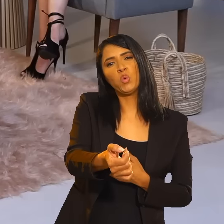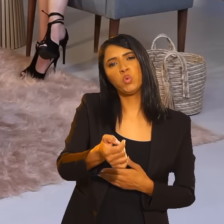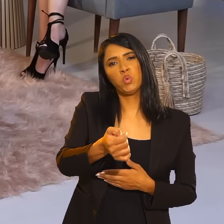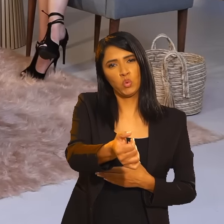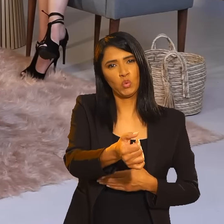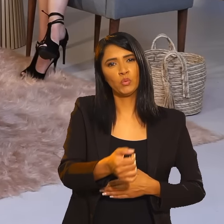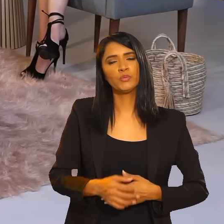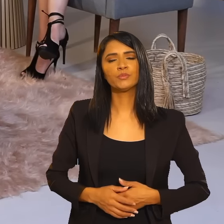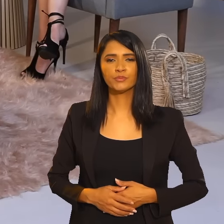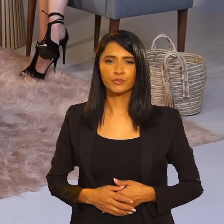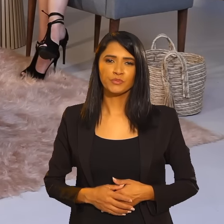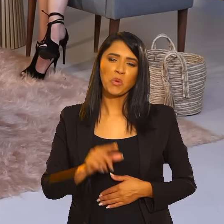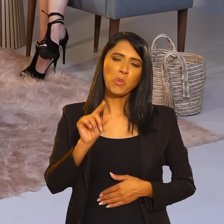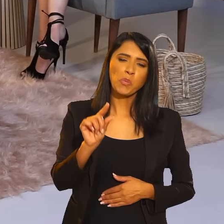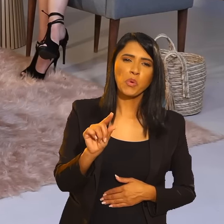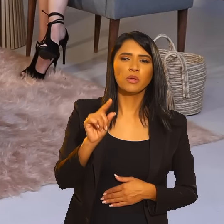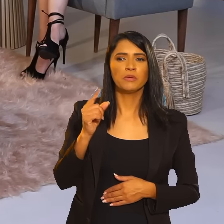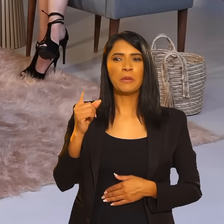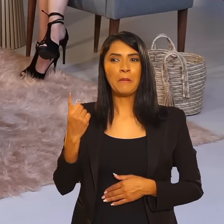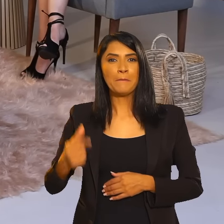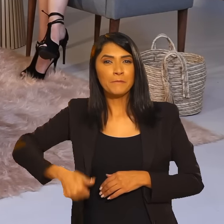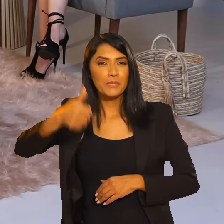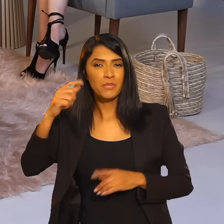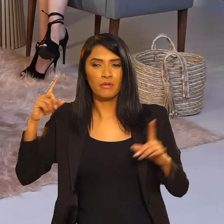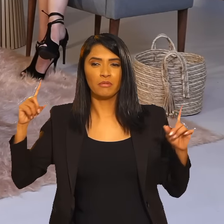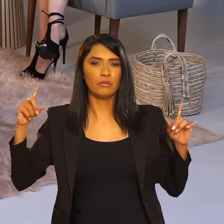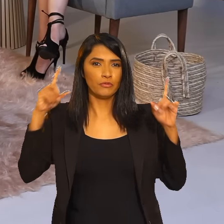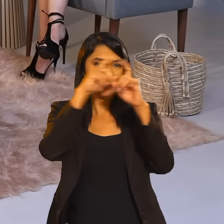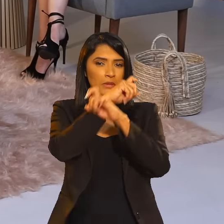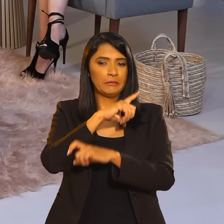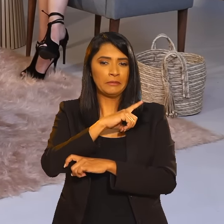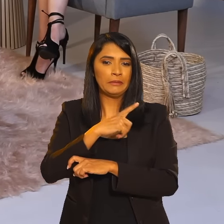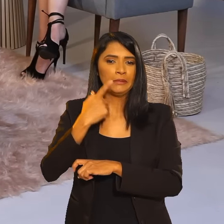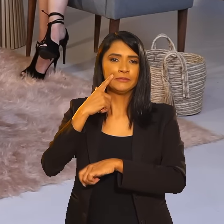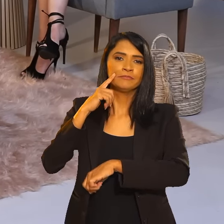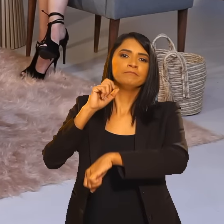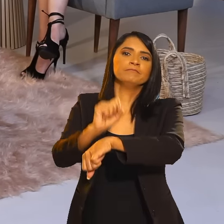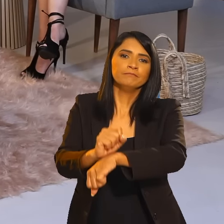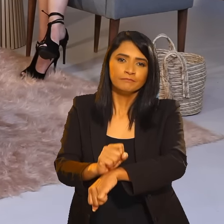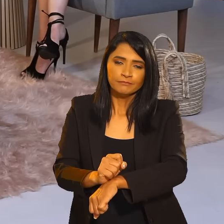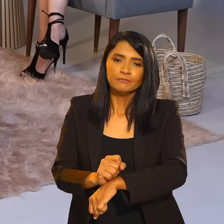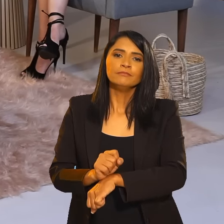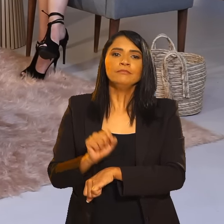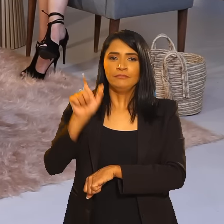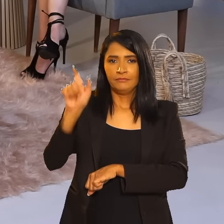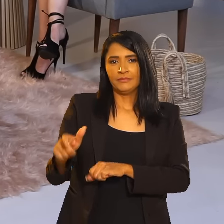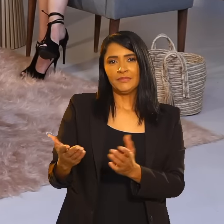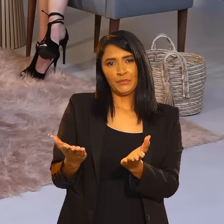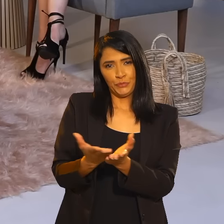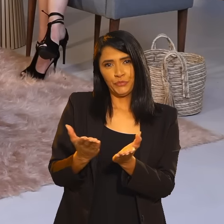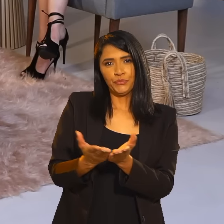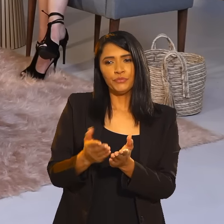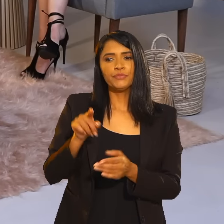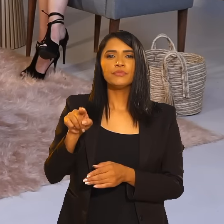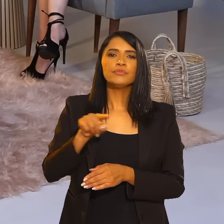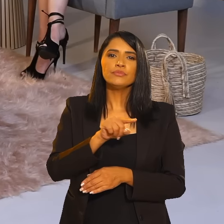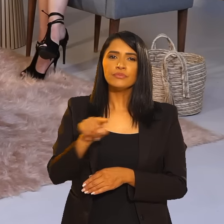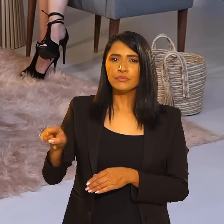tanto. Se envolve, né? mas não tanto. Um pouquinho ali, a primeira dificuldade que tem já... Exatamente, aqueles cristãos